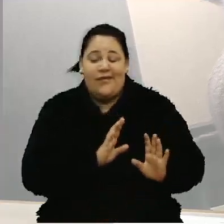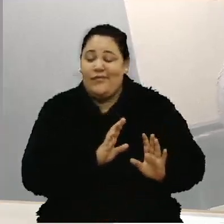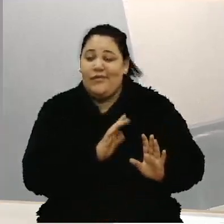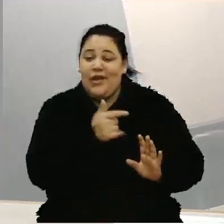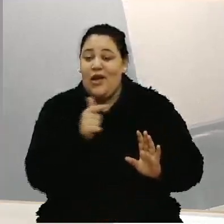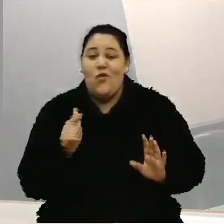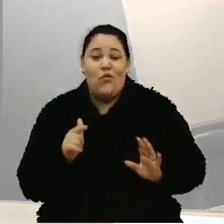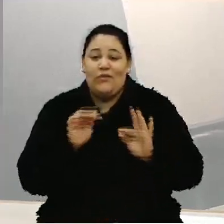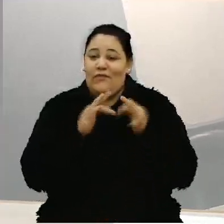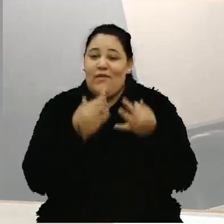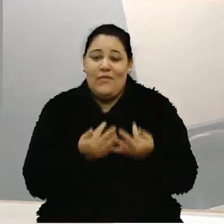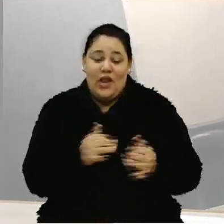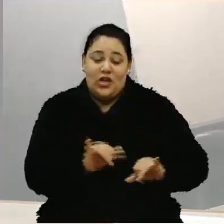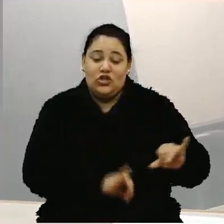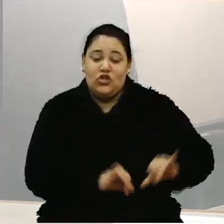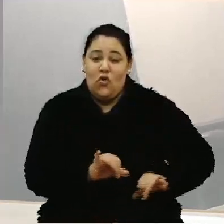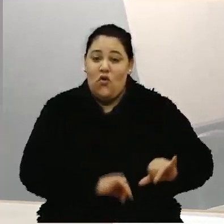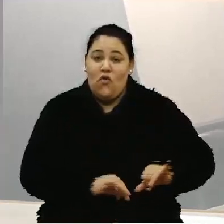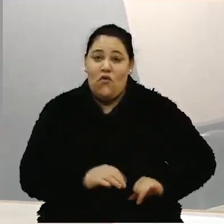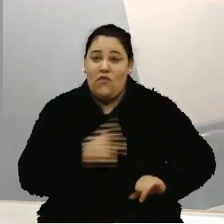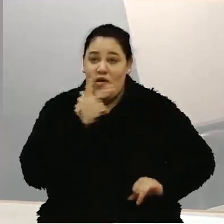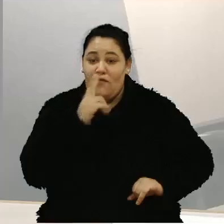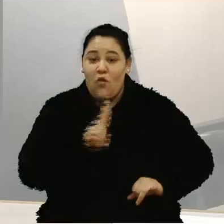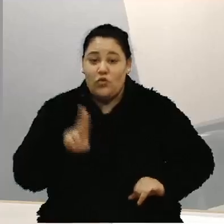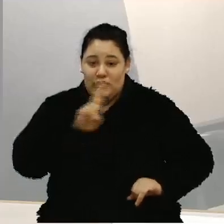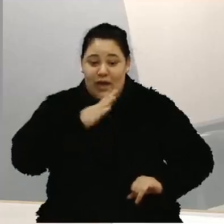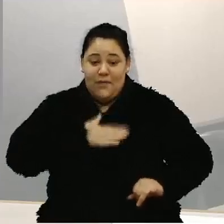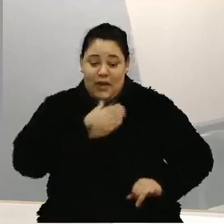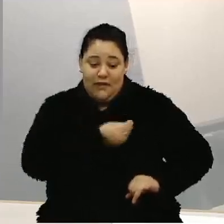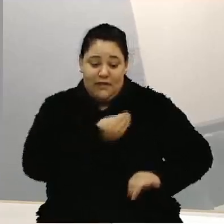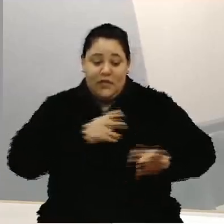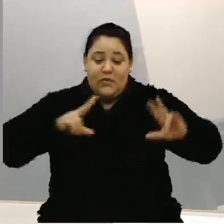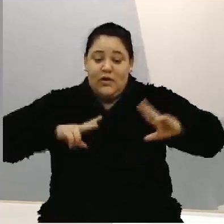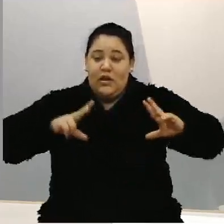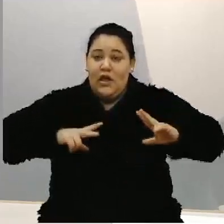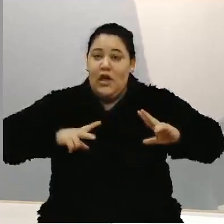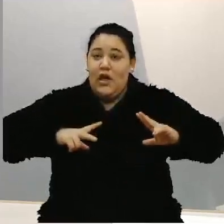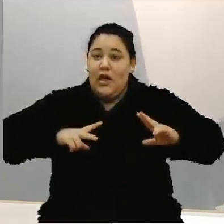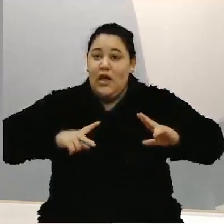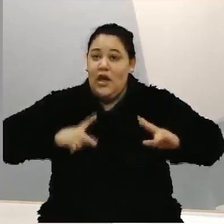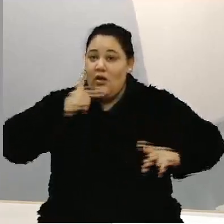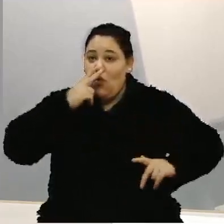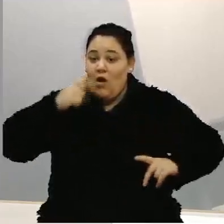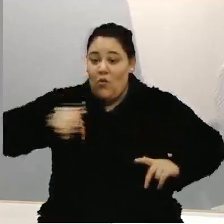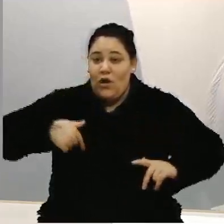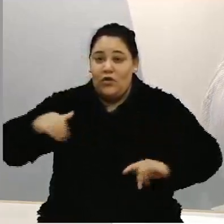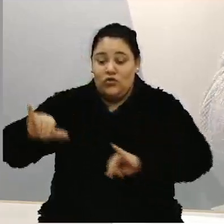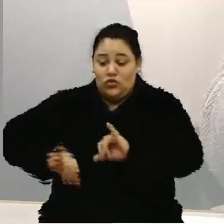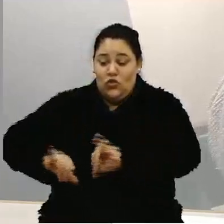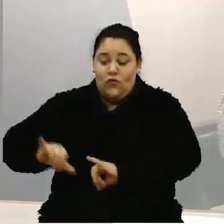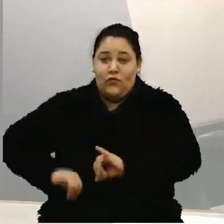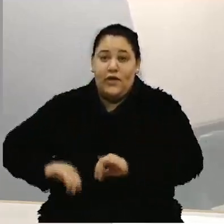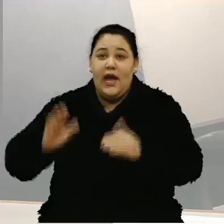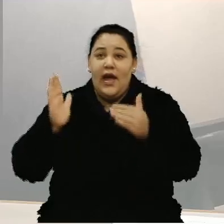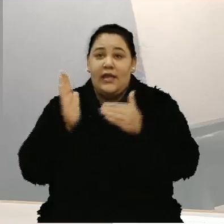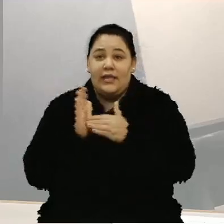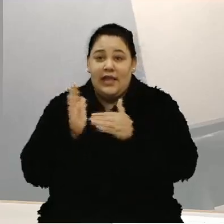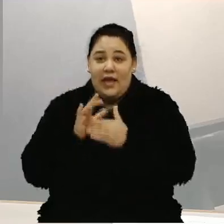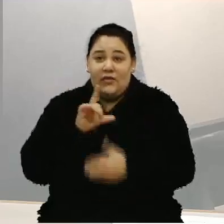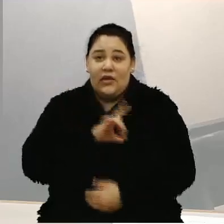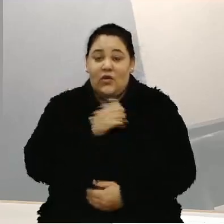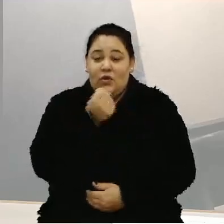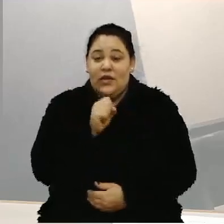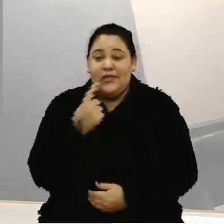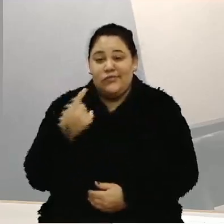de Caxias, vou usar a minha vida particular, que nem que eu sofri e vou sofrer até tiver 81 anos de